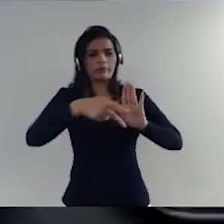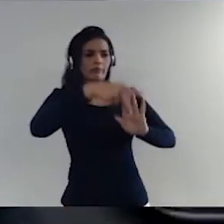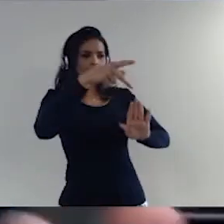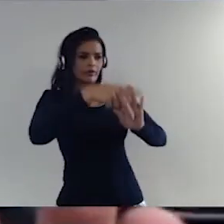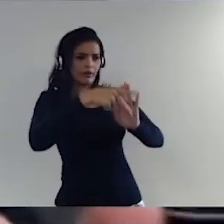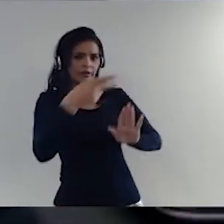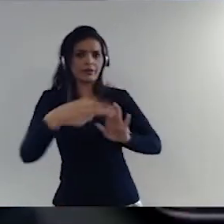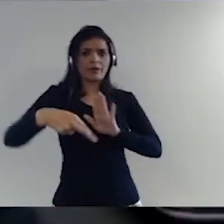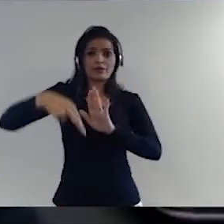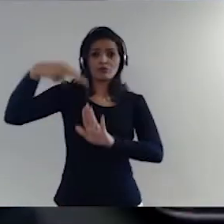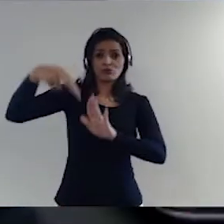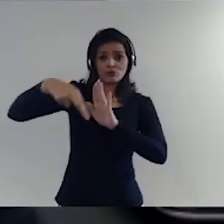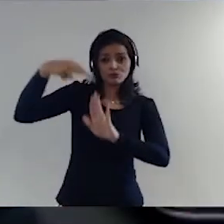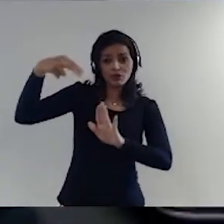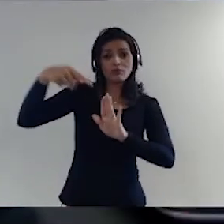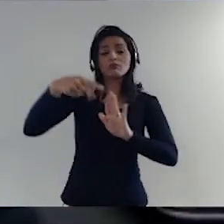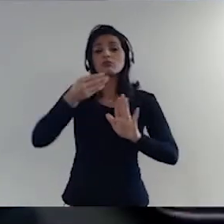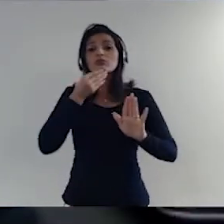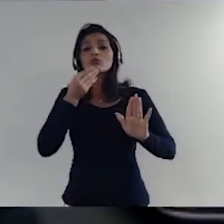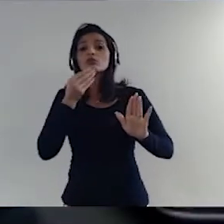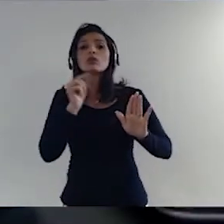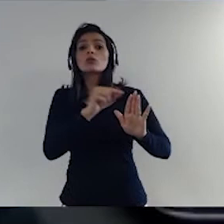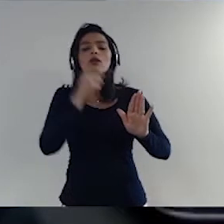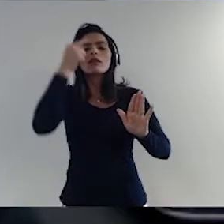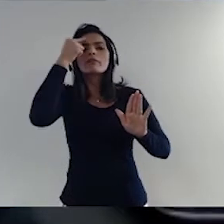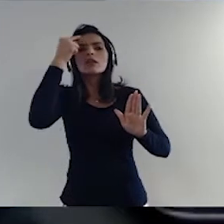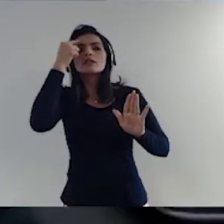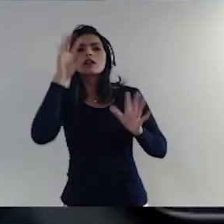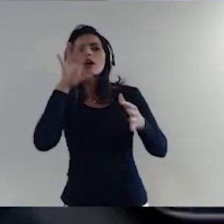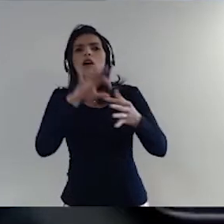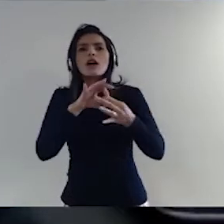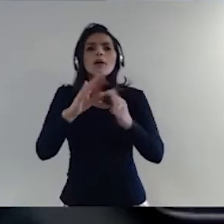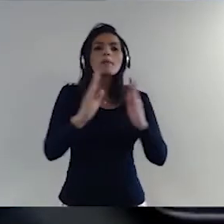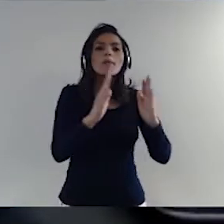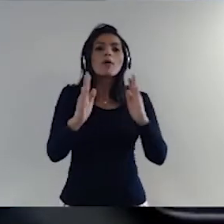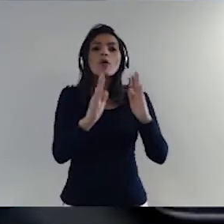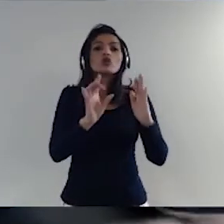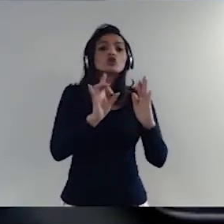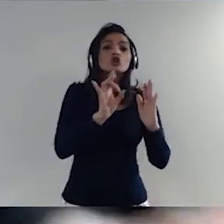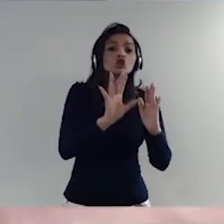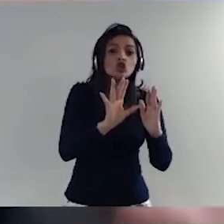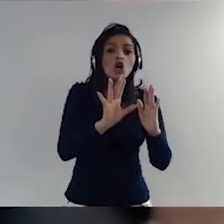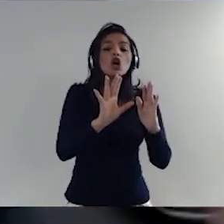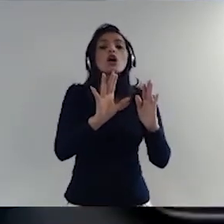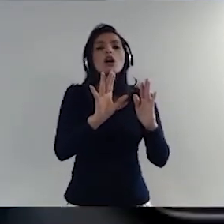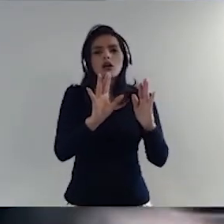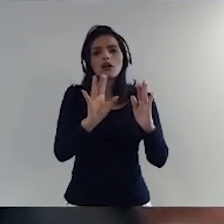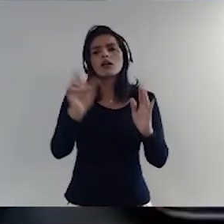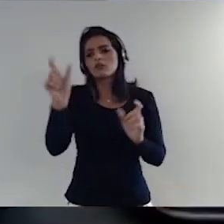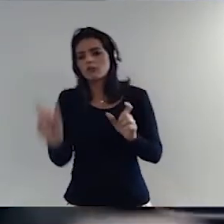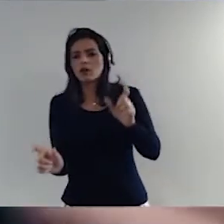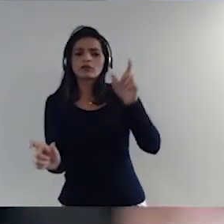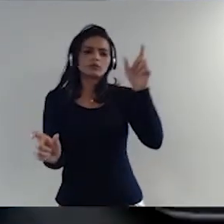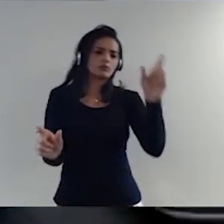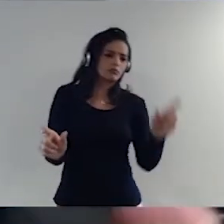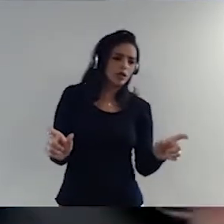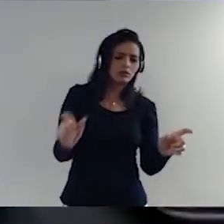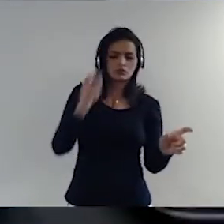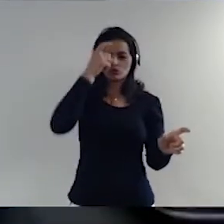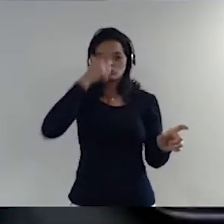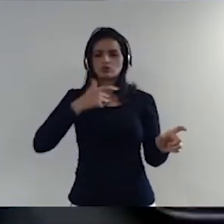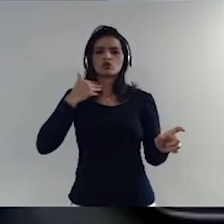lei pudessem ter partido da premissa de que, previamente, ouvisse todas as partes, através dos